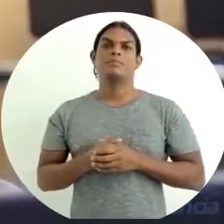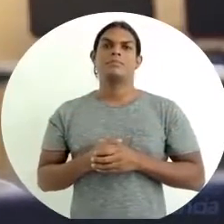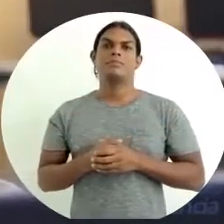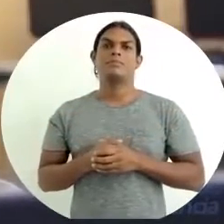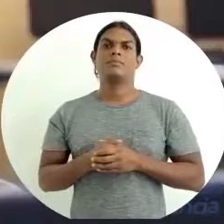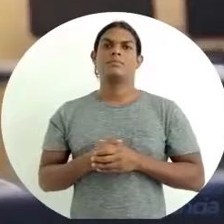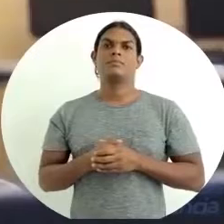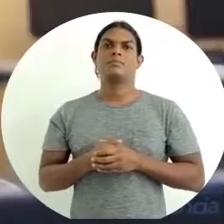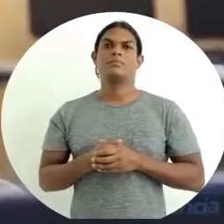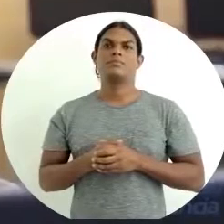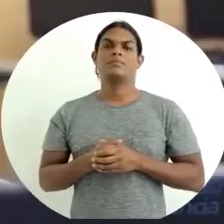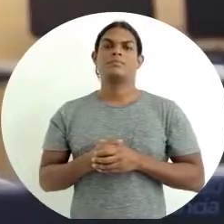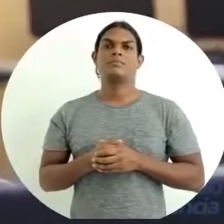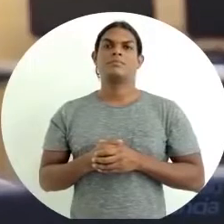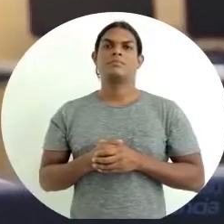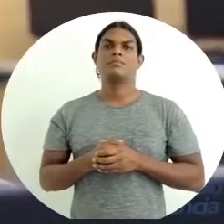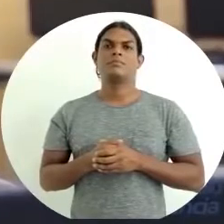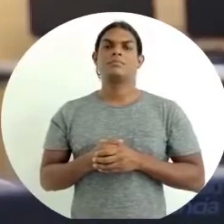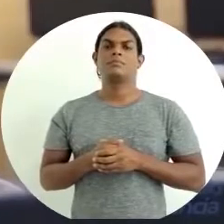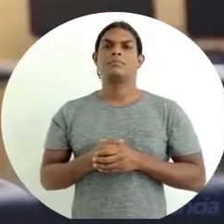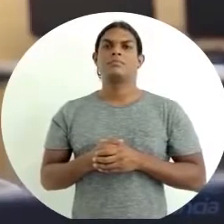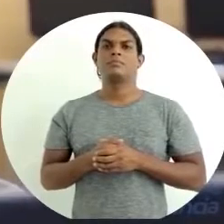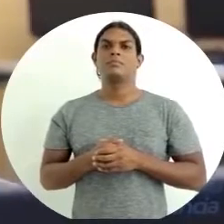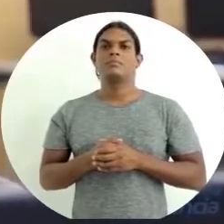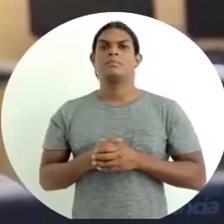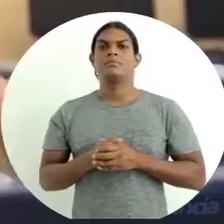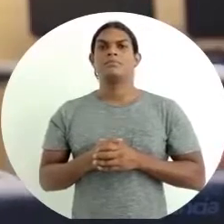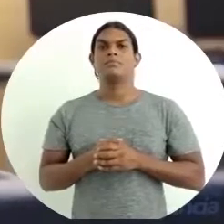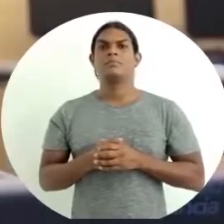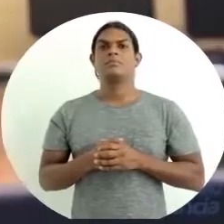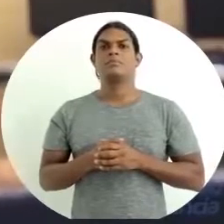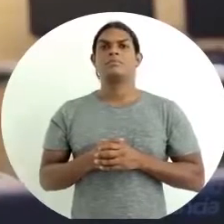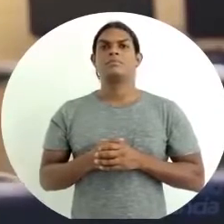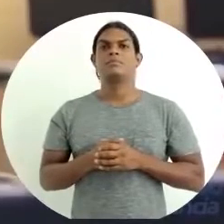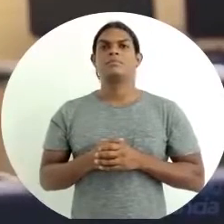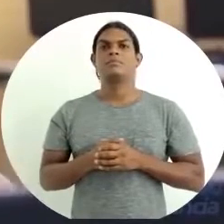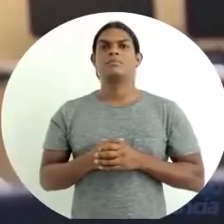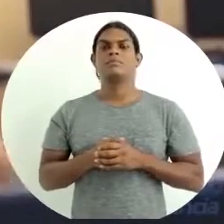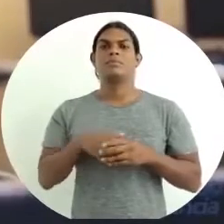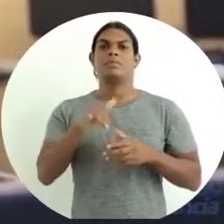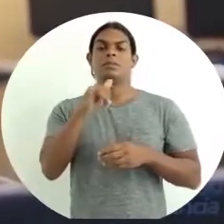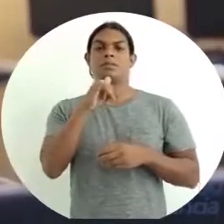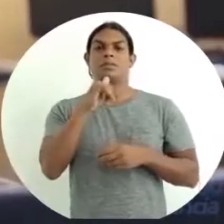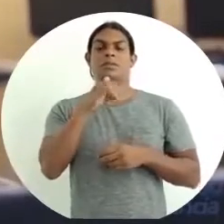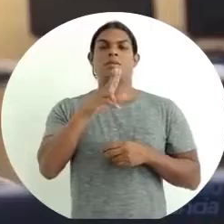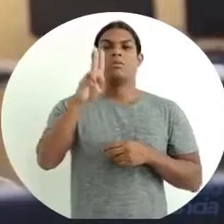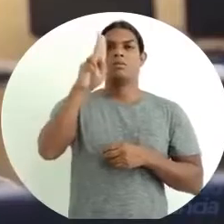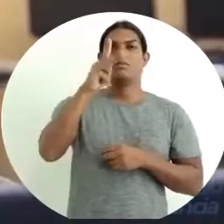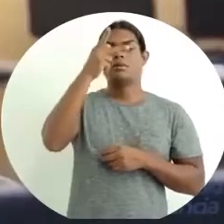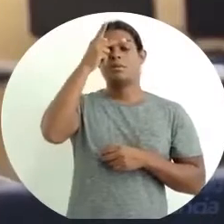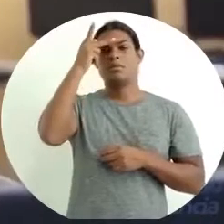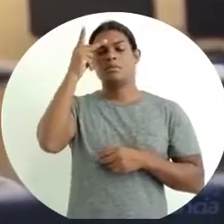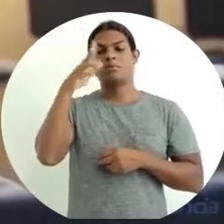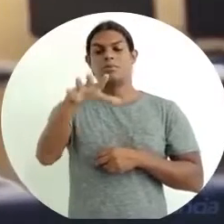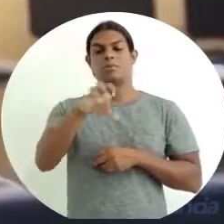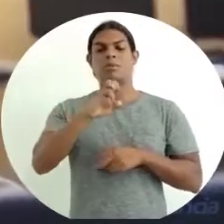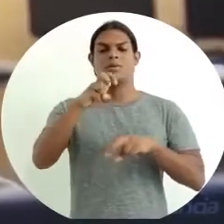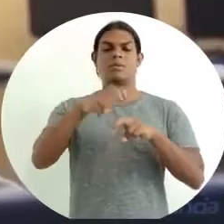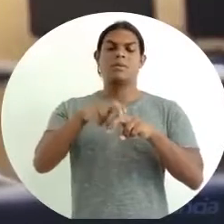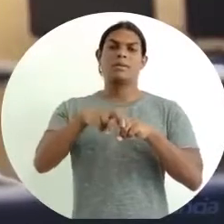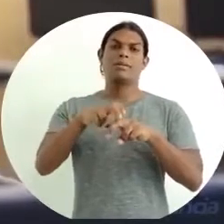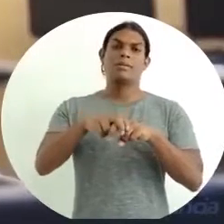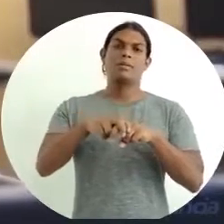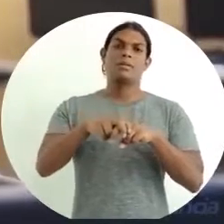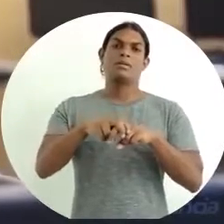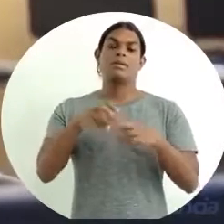cliente que esteja dentro da sua empresa e que venha manusear, venha pegar uma cadeira, uma coisa e termine acontecendo um acidente em